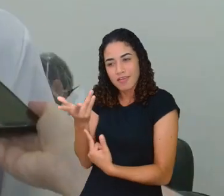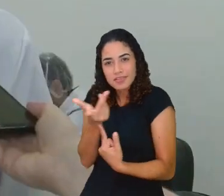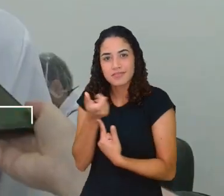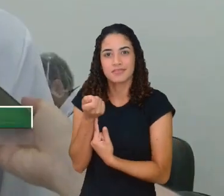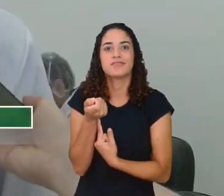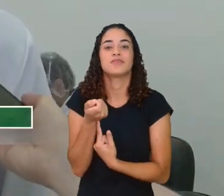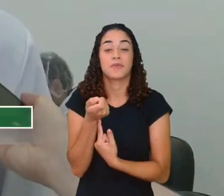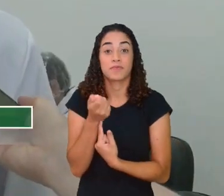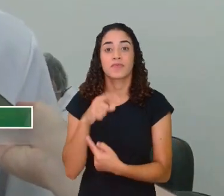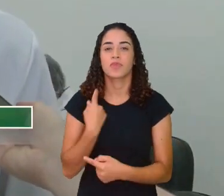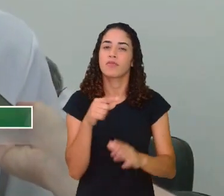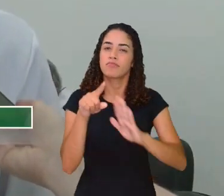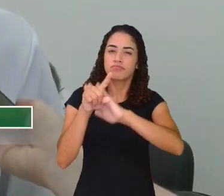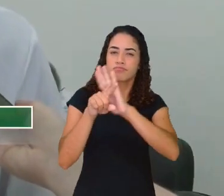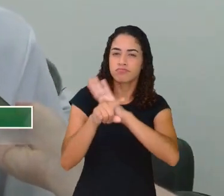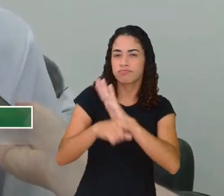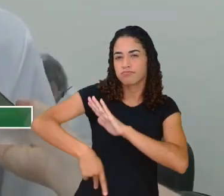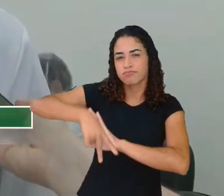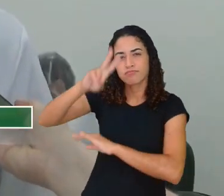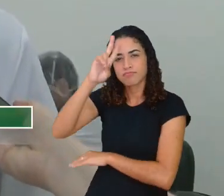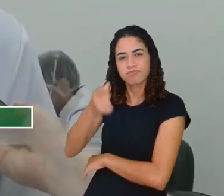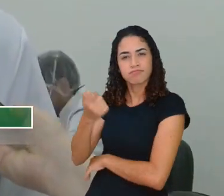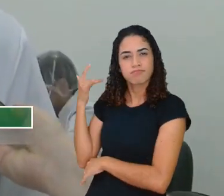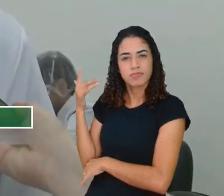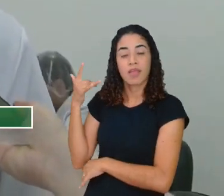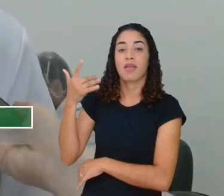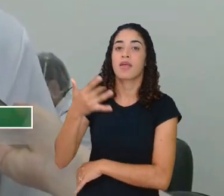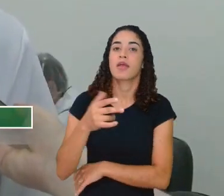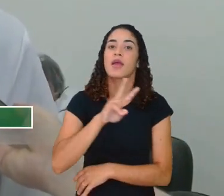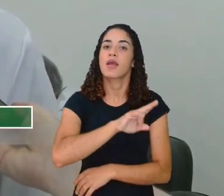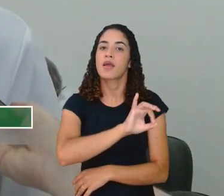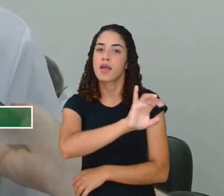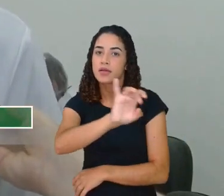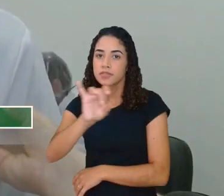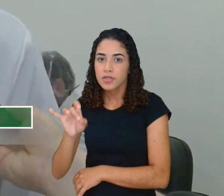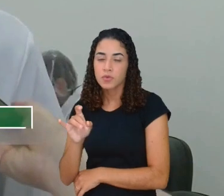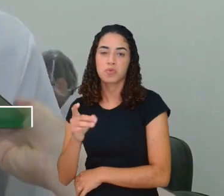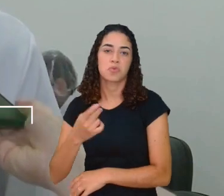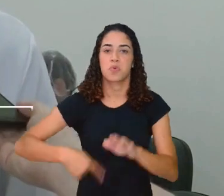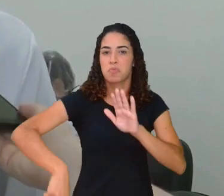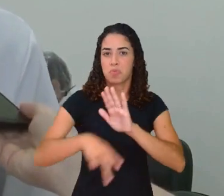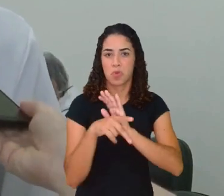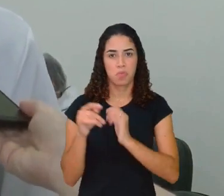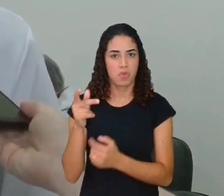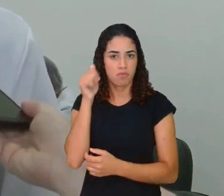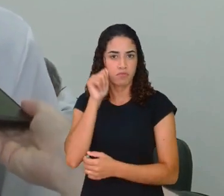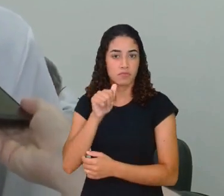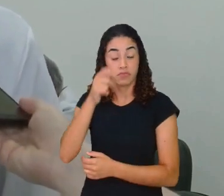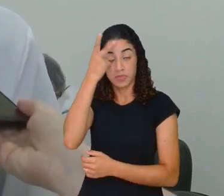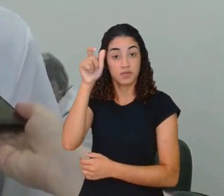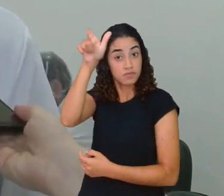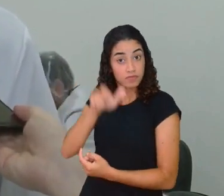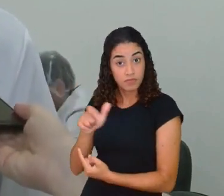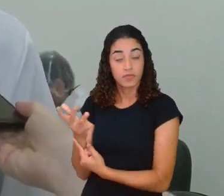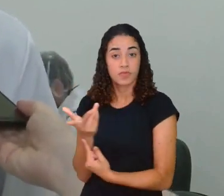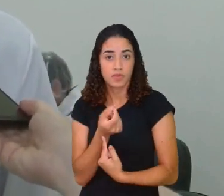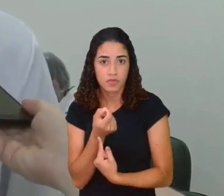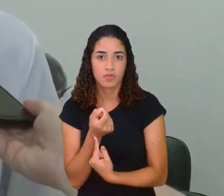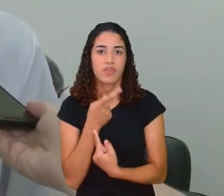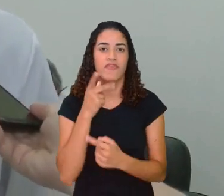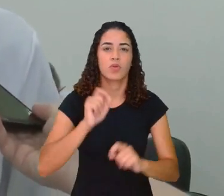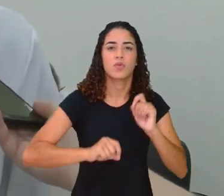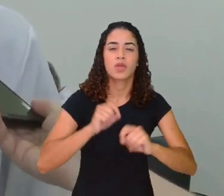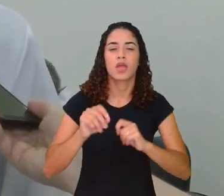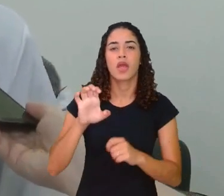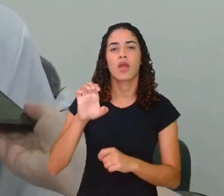Legislativa. A gente fez uma pesquisa histórica, cada um fez sobre a sua obra, o seu artista, falando da iconografia, da